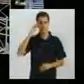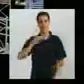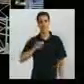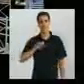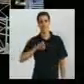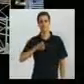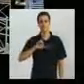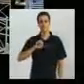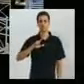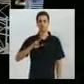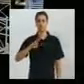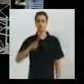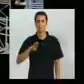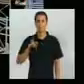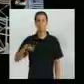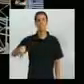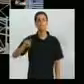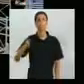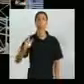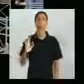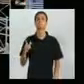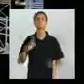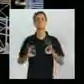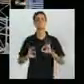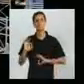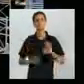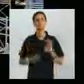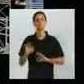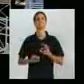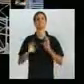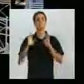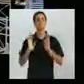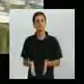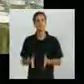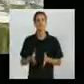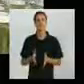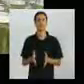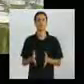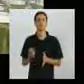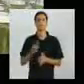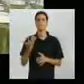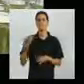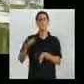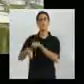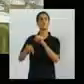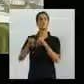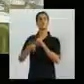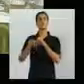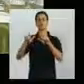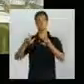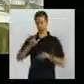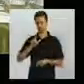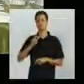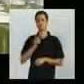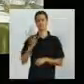que tem formado já milhares de pilotos, essa